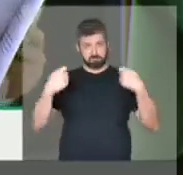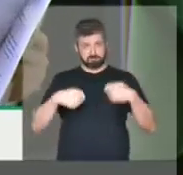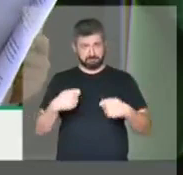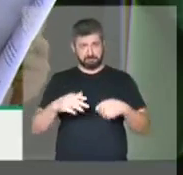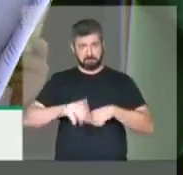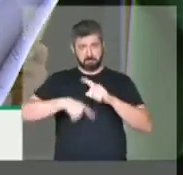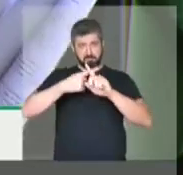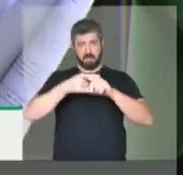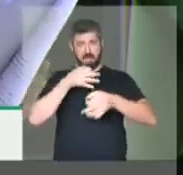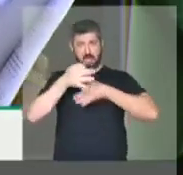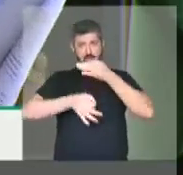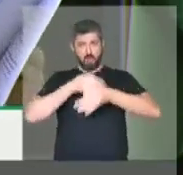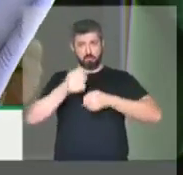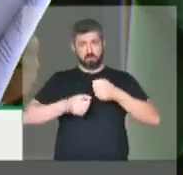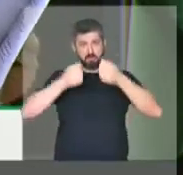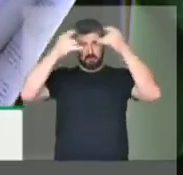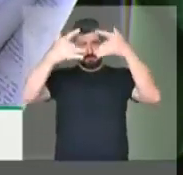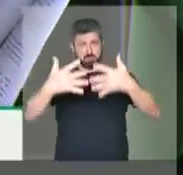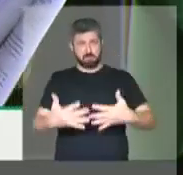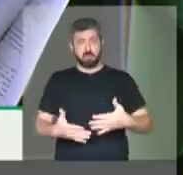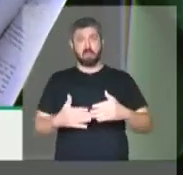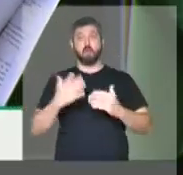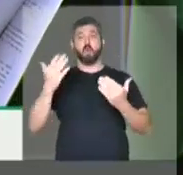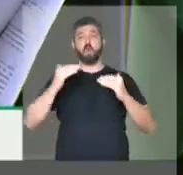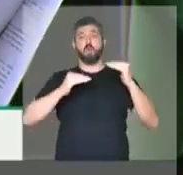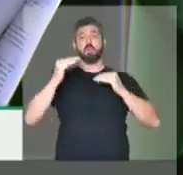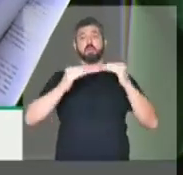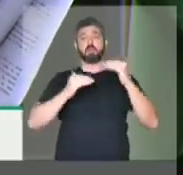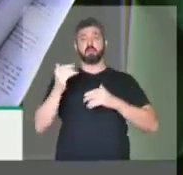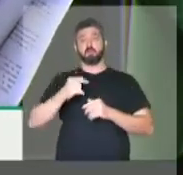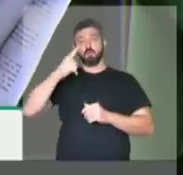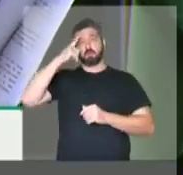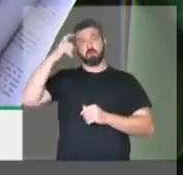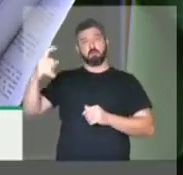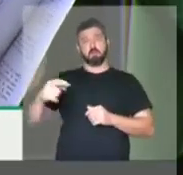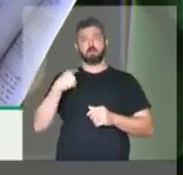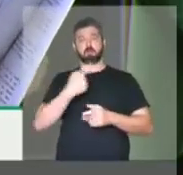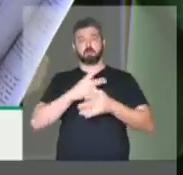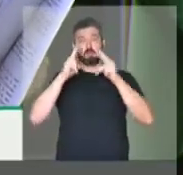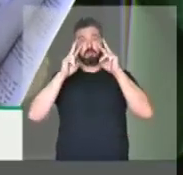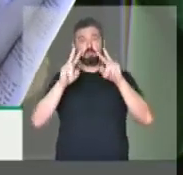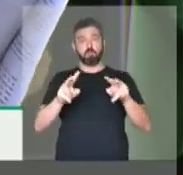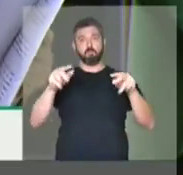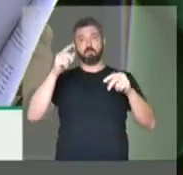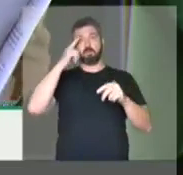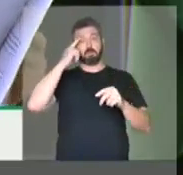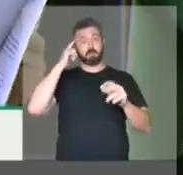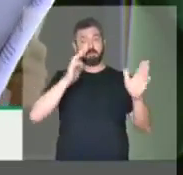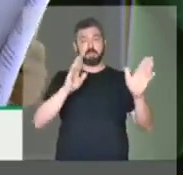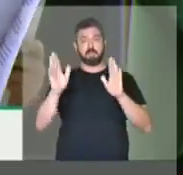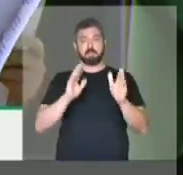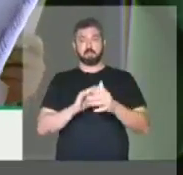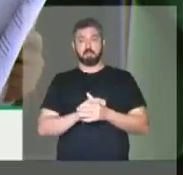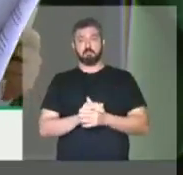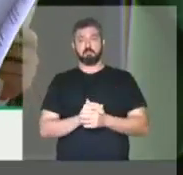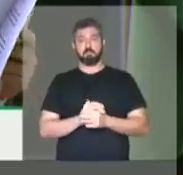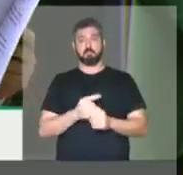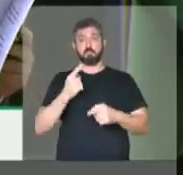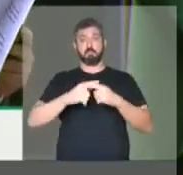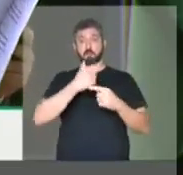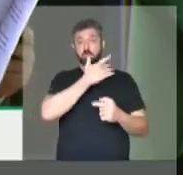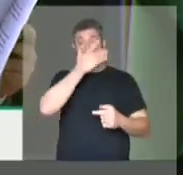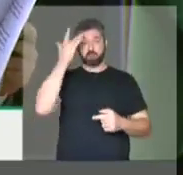preciso mais argumentos para expor o grau e a natureza da violência que testemunhamos nestes tempos, quando